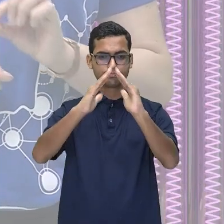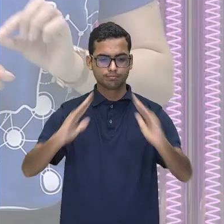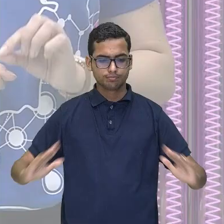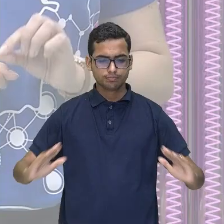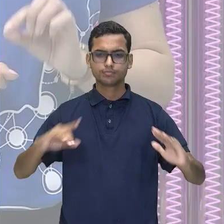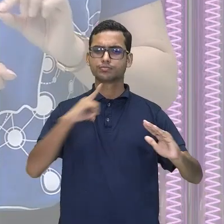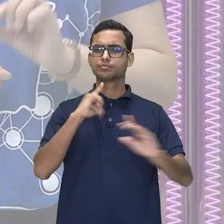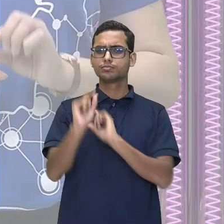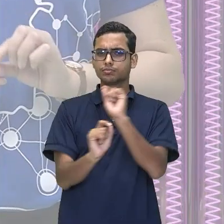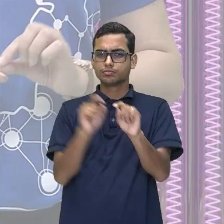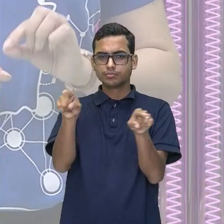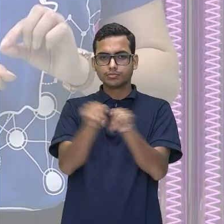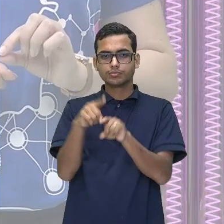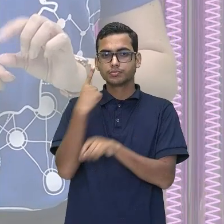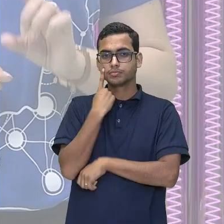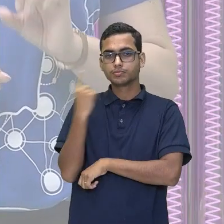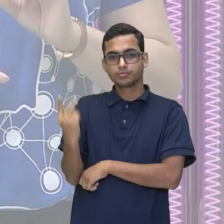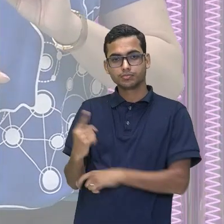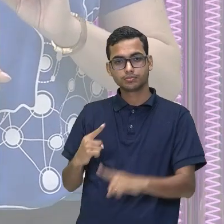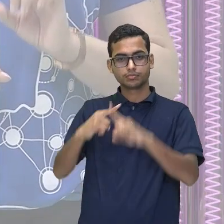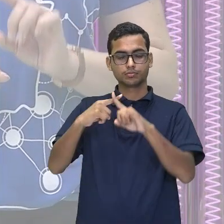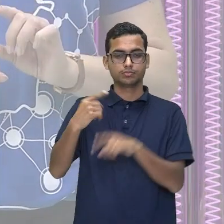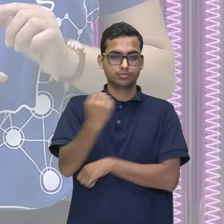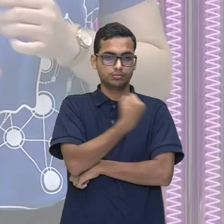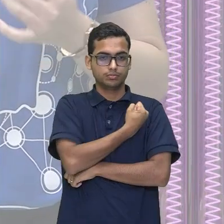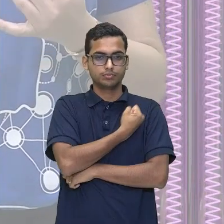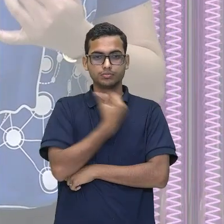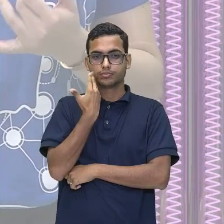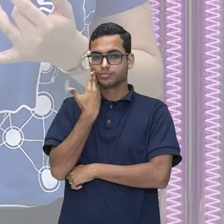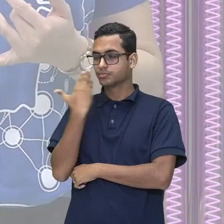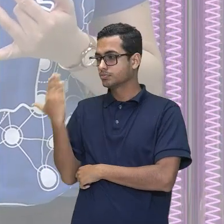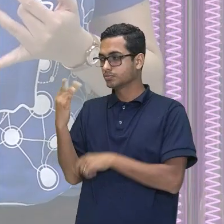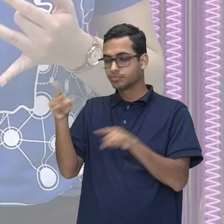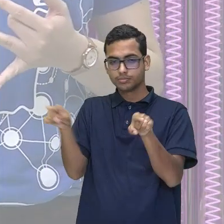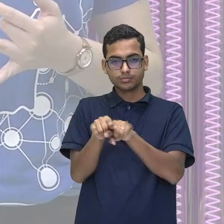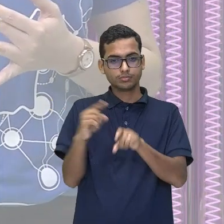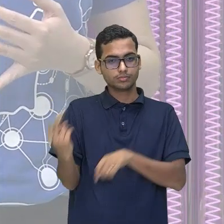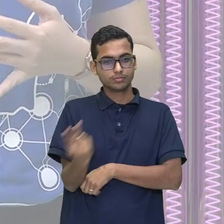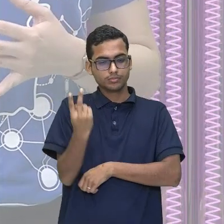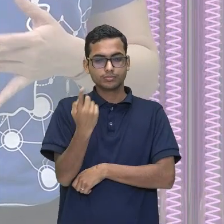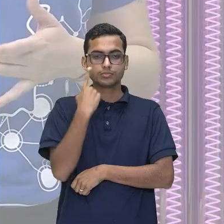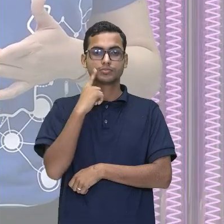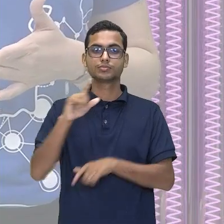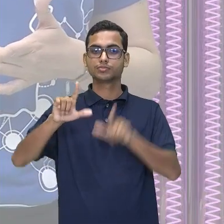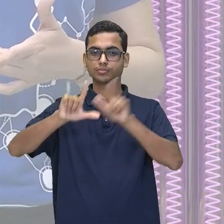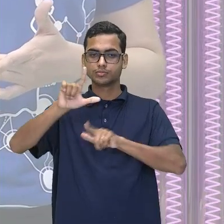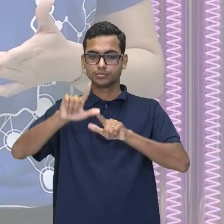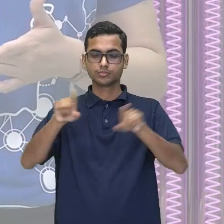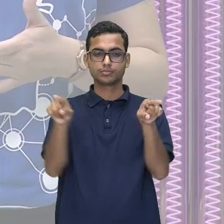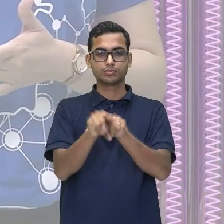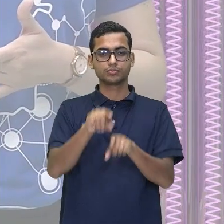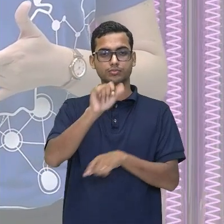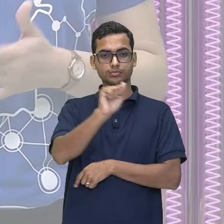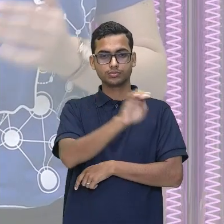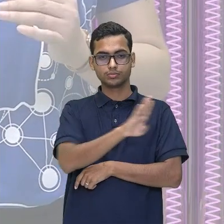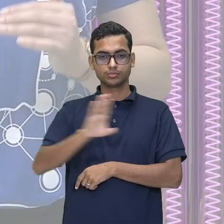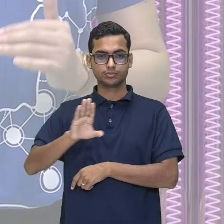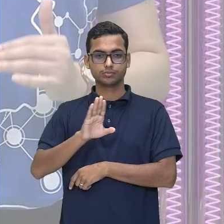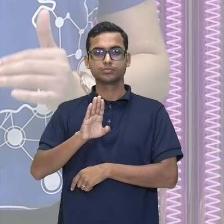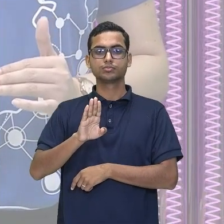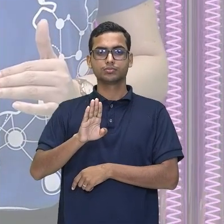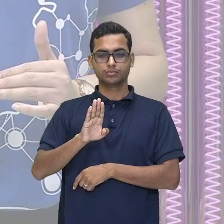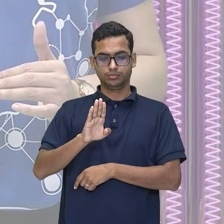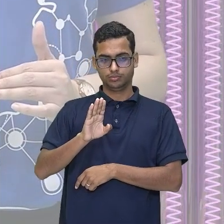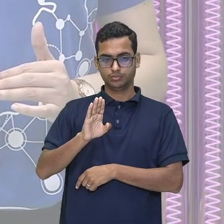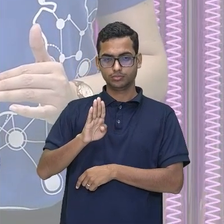multiplicação entre os termos que estão abaixo. A gente tem que descobrir o valor de A, B, C, D, E e F.